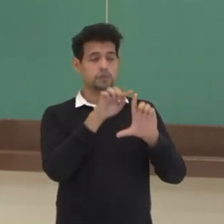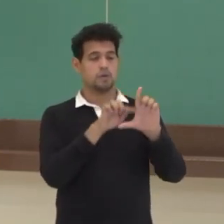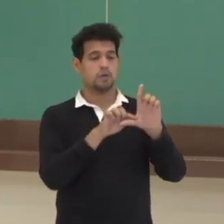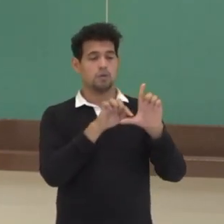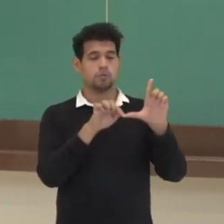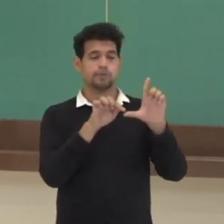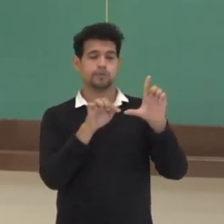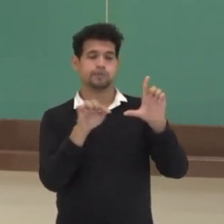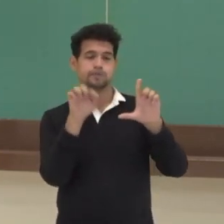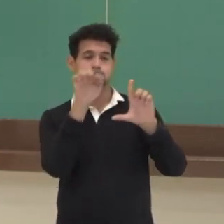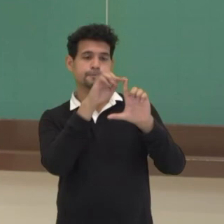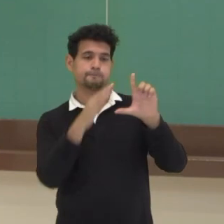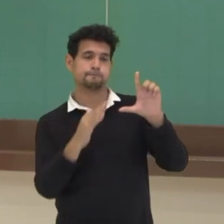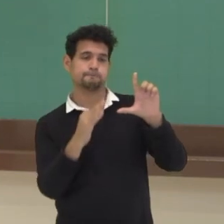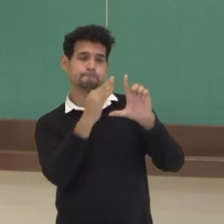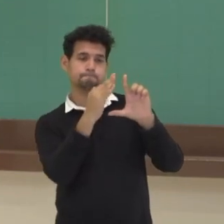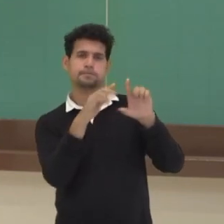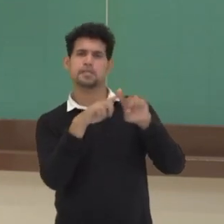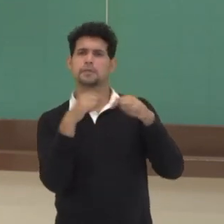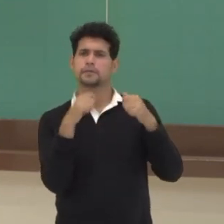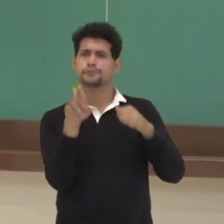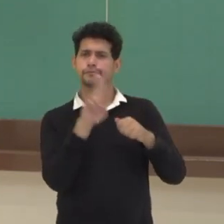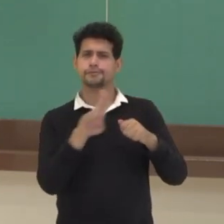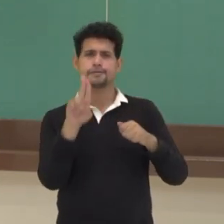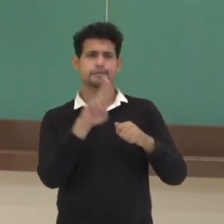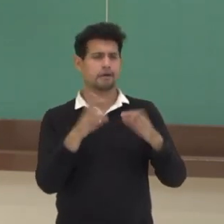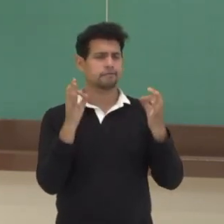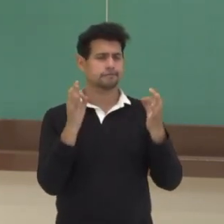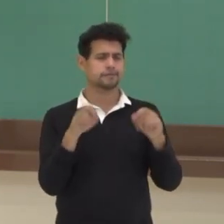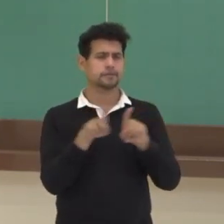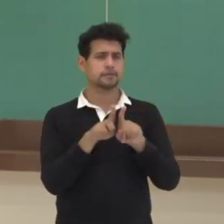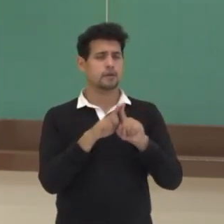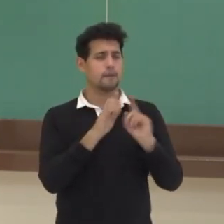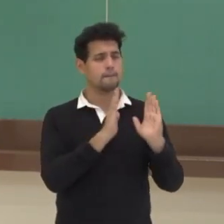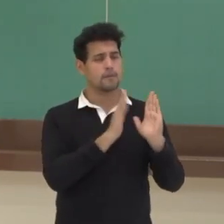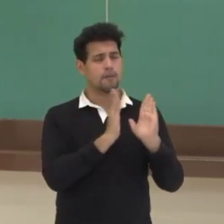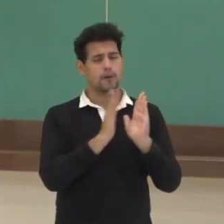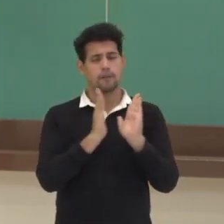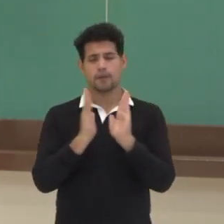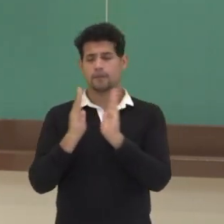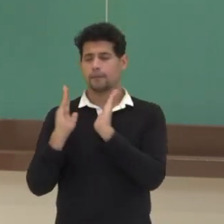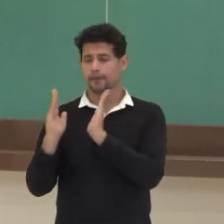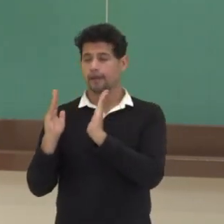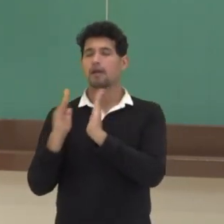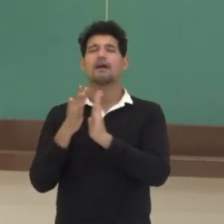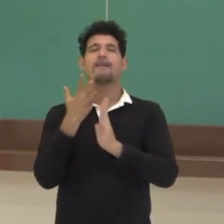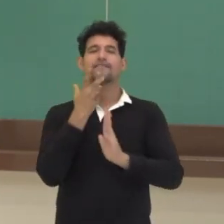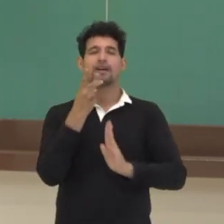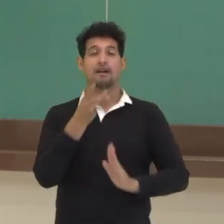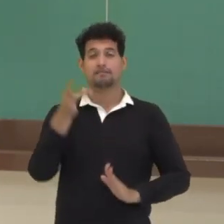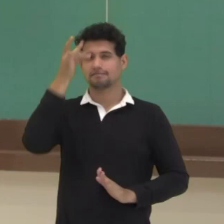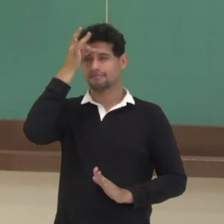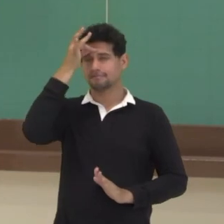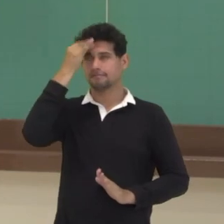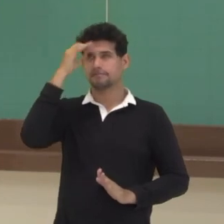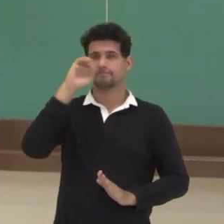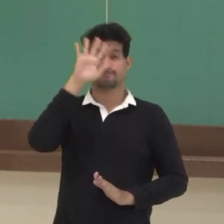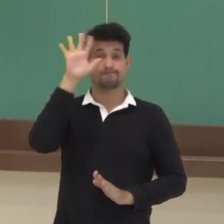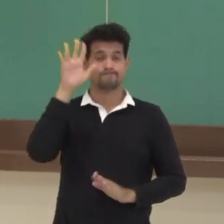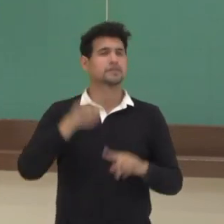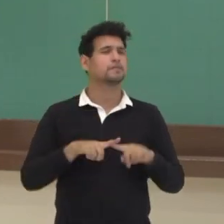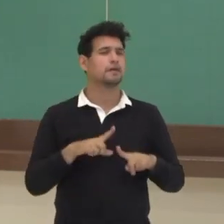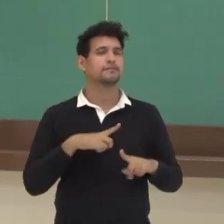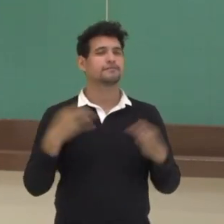eu tenho que organizar essa resolução passo a passo para que ela fique fácil aí do entendimento, mas